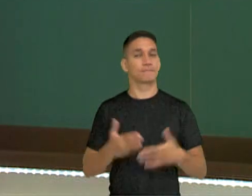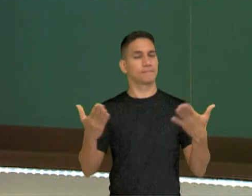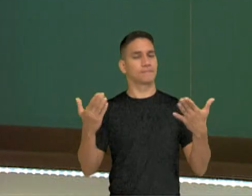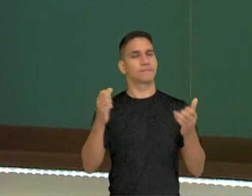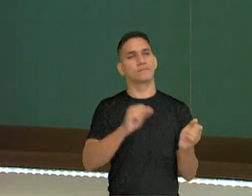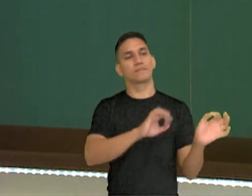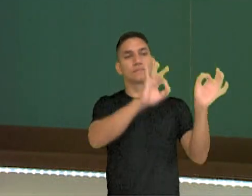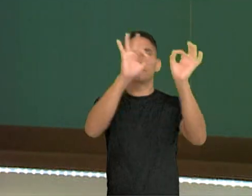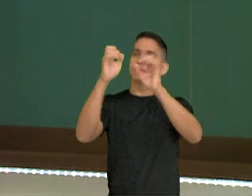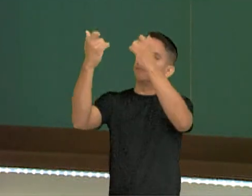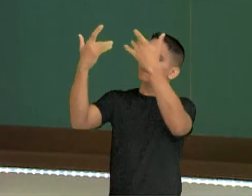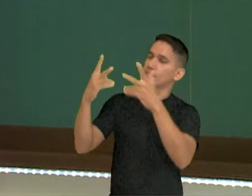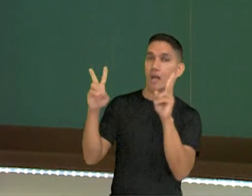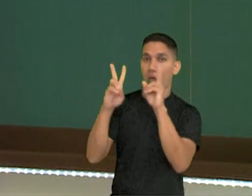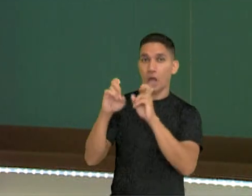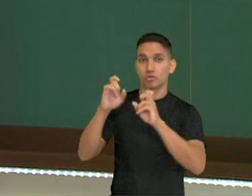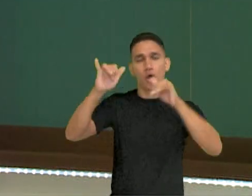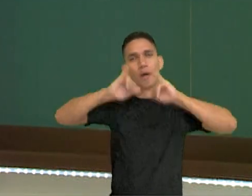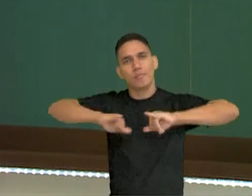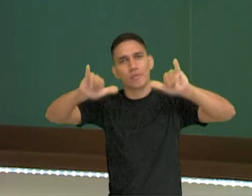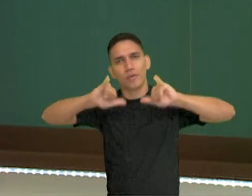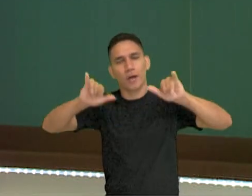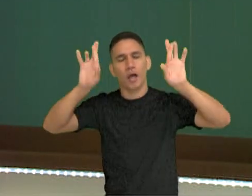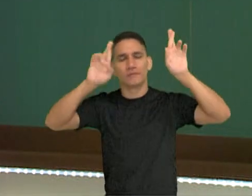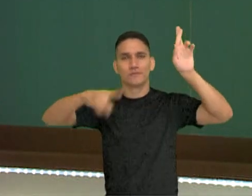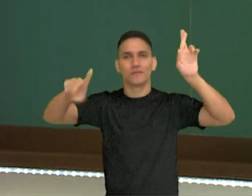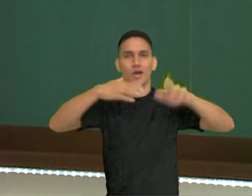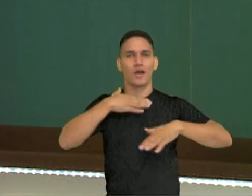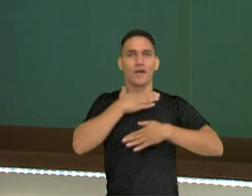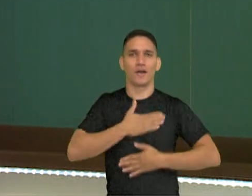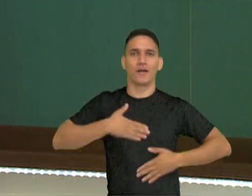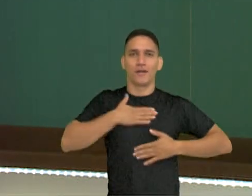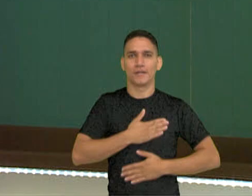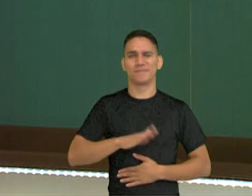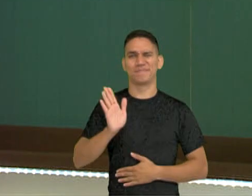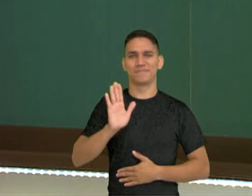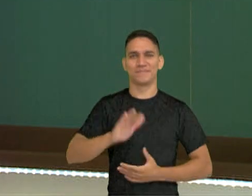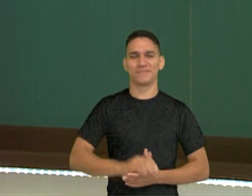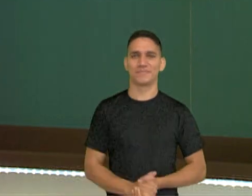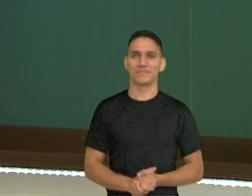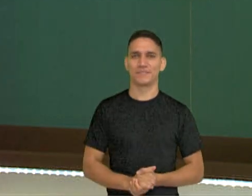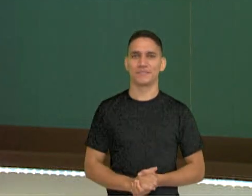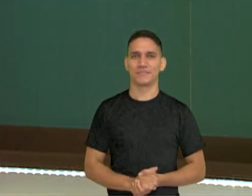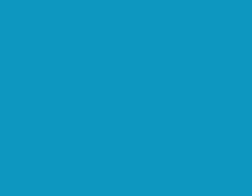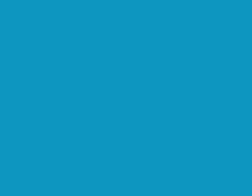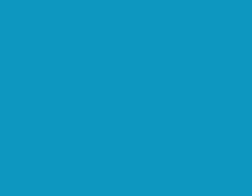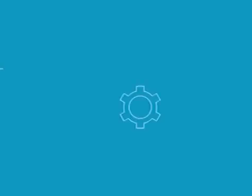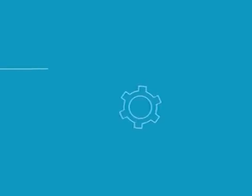Neste vídeo falamos sobre propaganda. Espero que vocês tenham gostado e até breve.